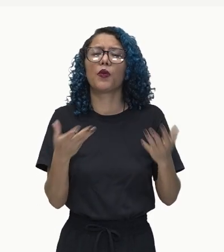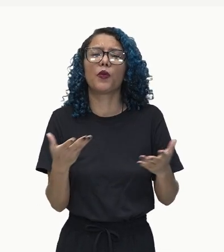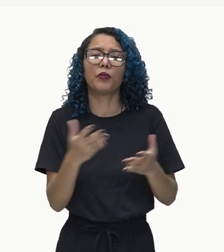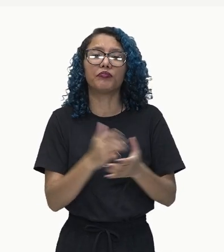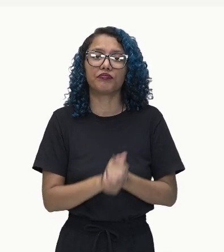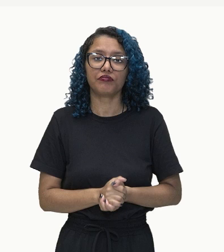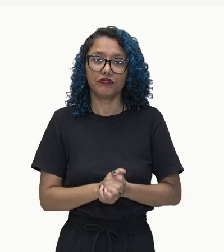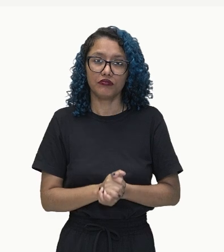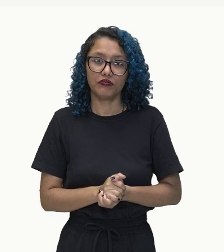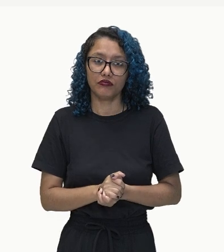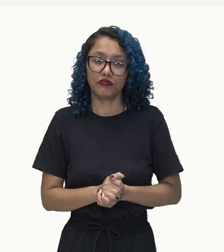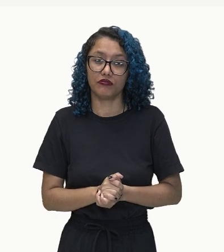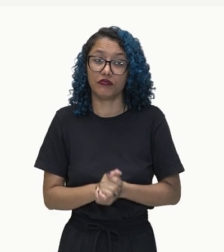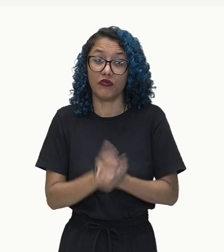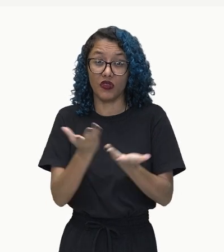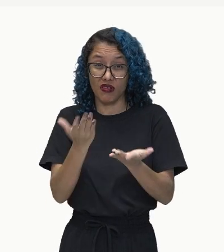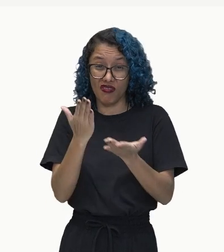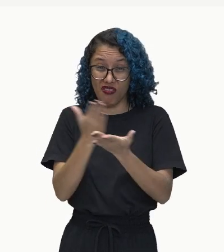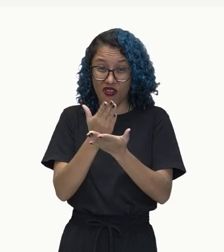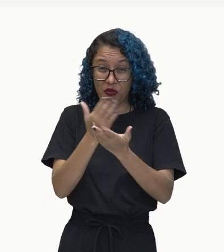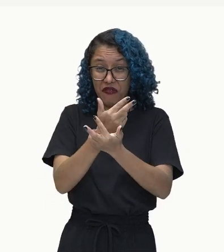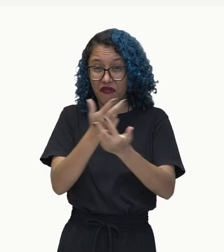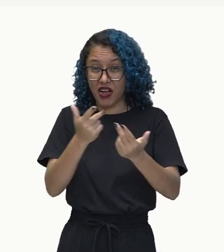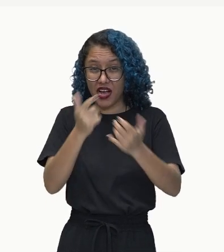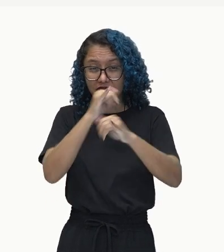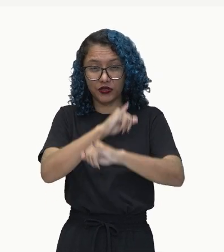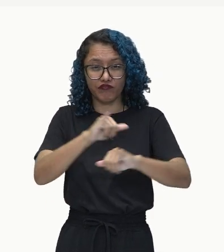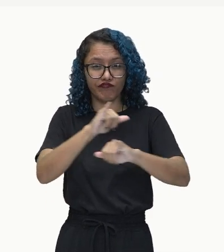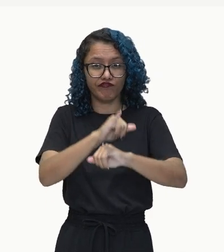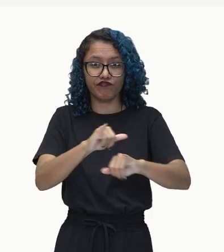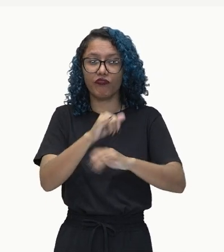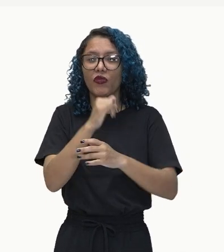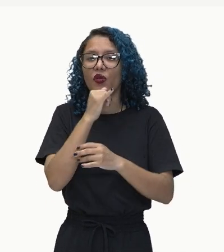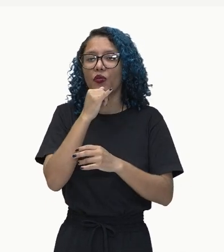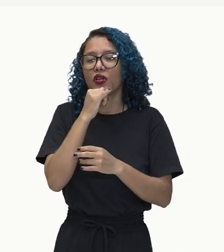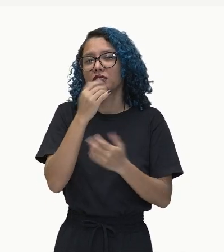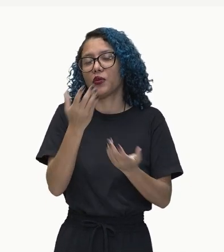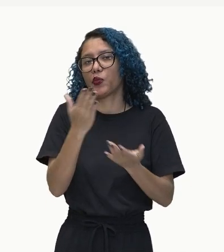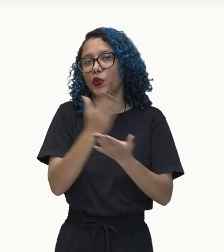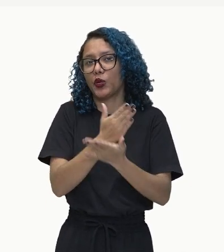né, de diferentes obras, livros,